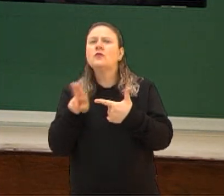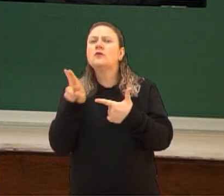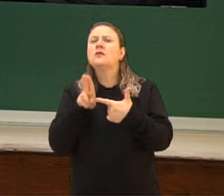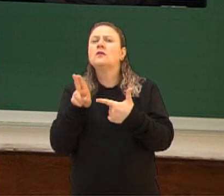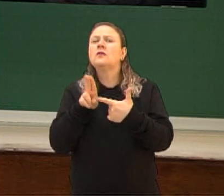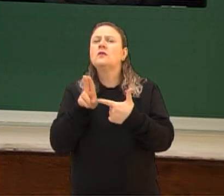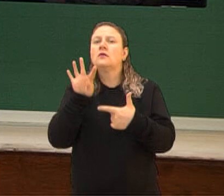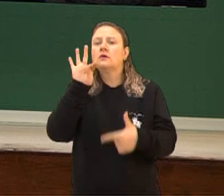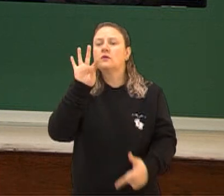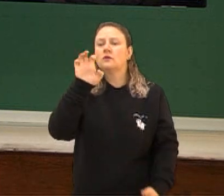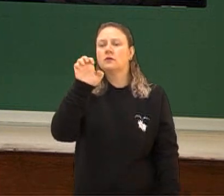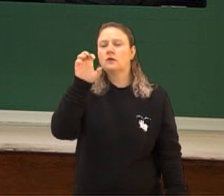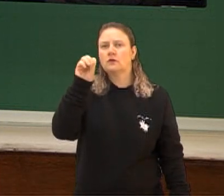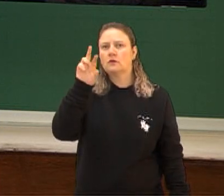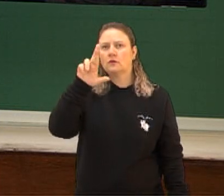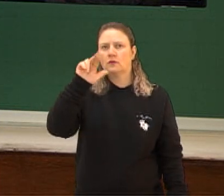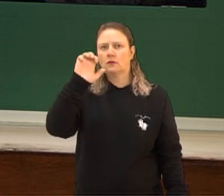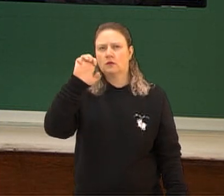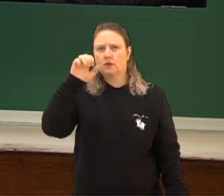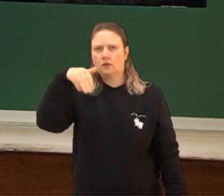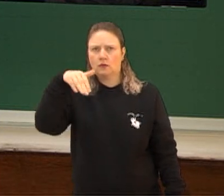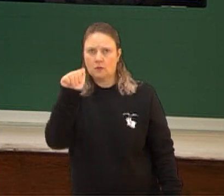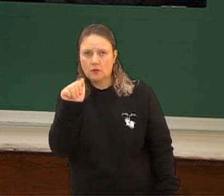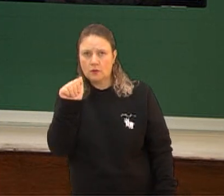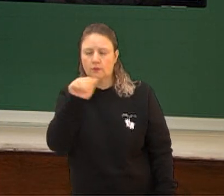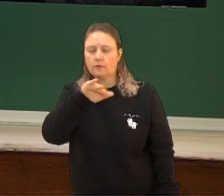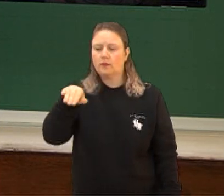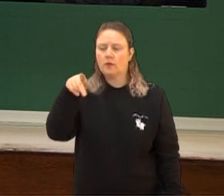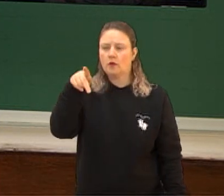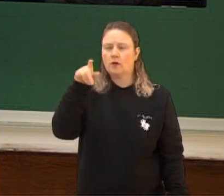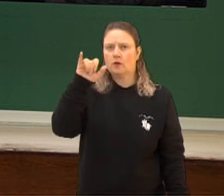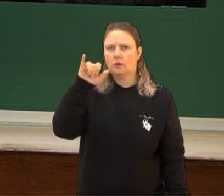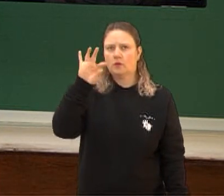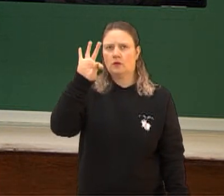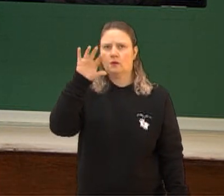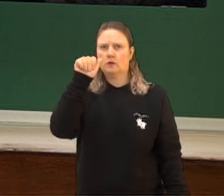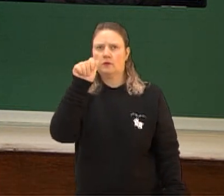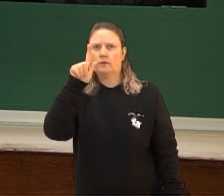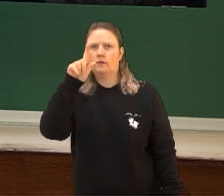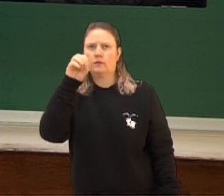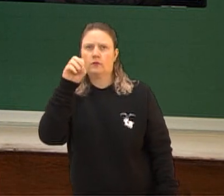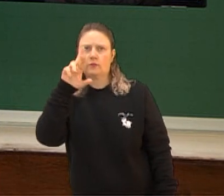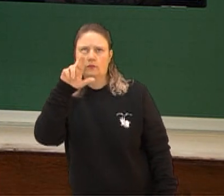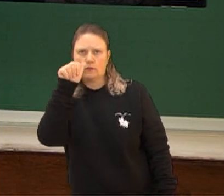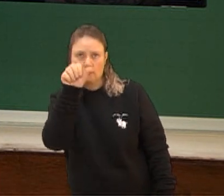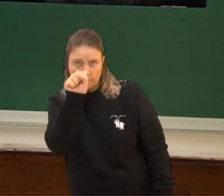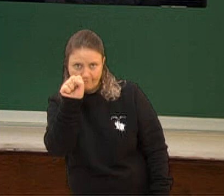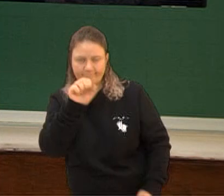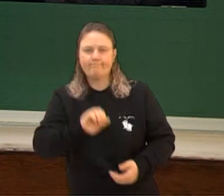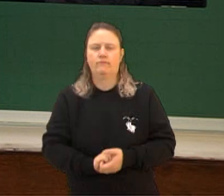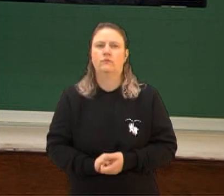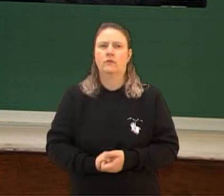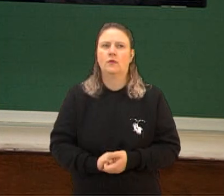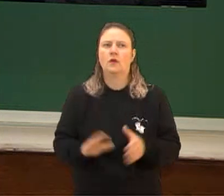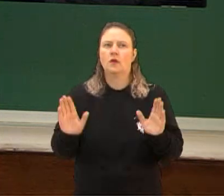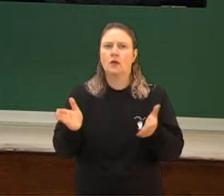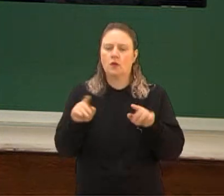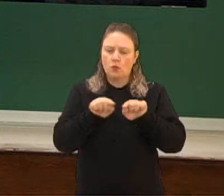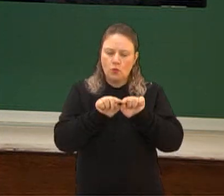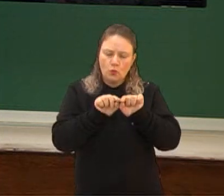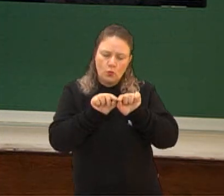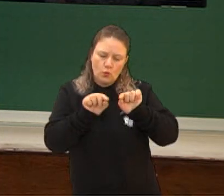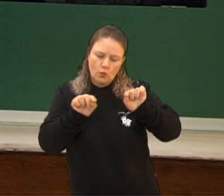teorema de Pitágoras. Porque eu formo um triângulo retângulo, olha. Ele tem 2 de altura, aqui